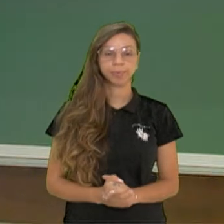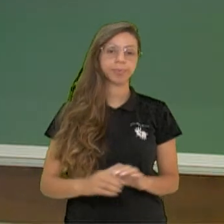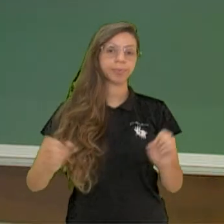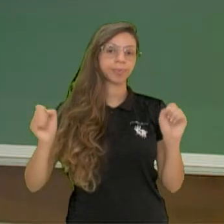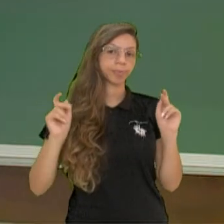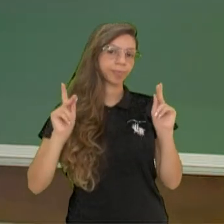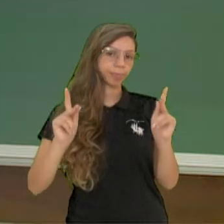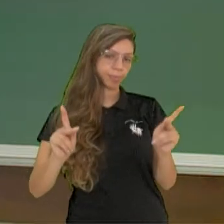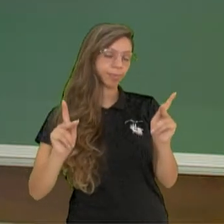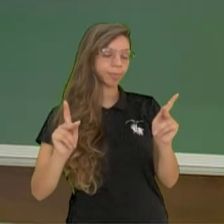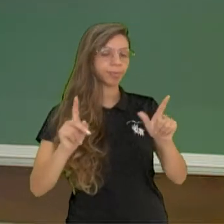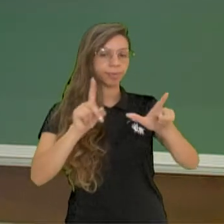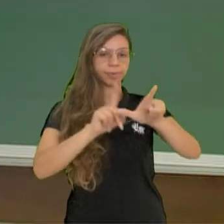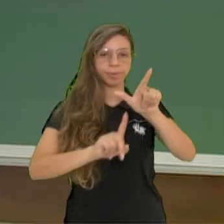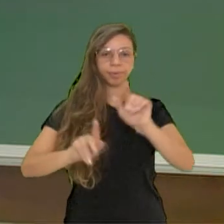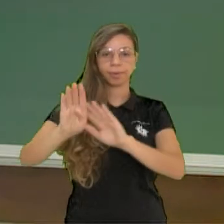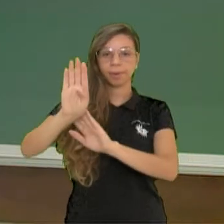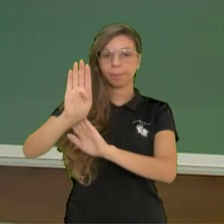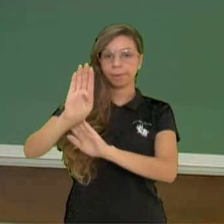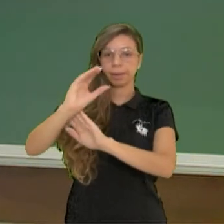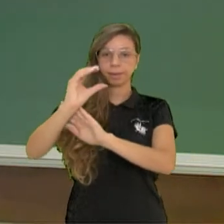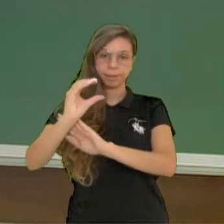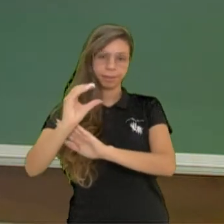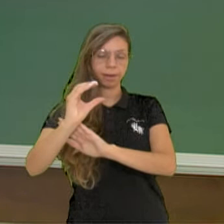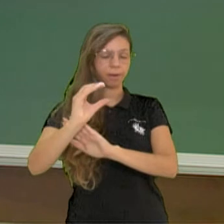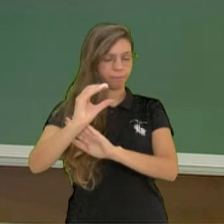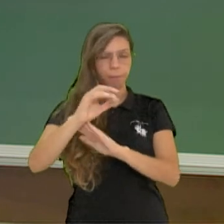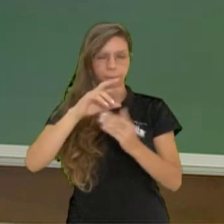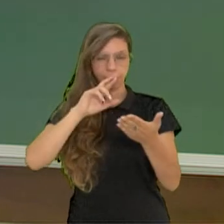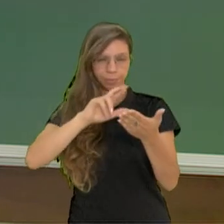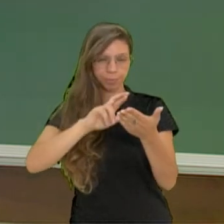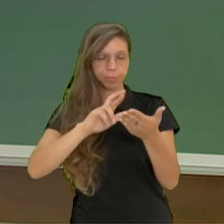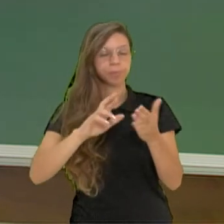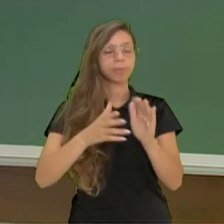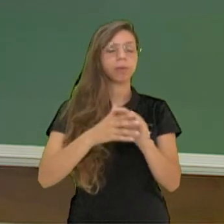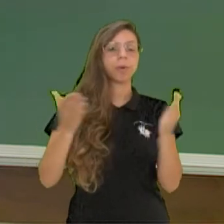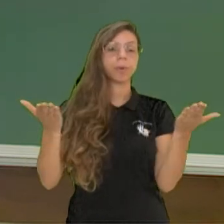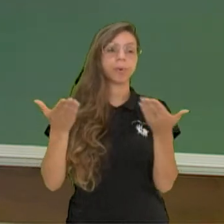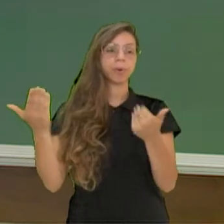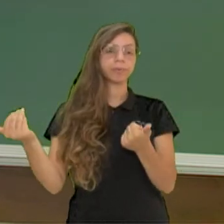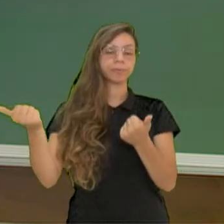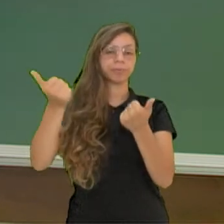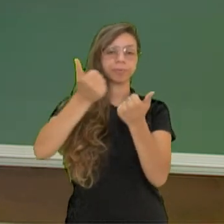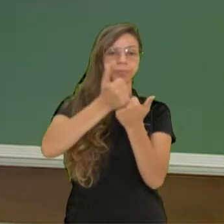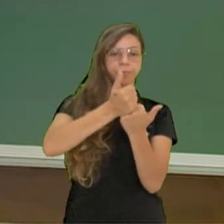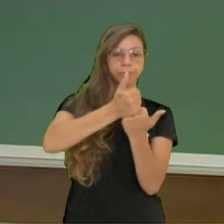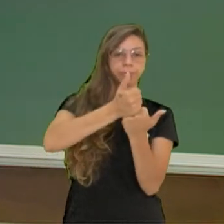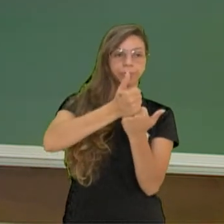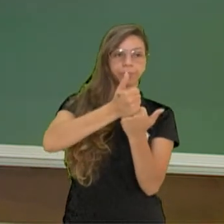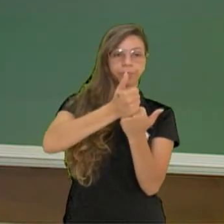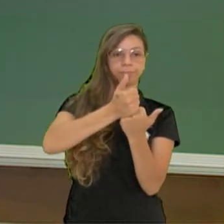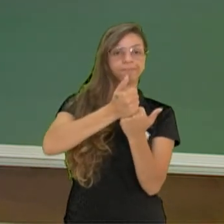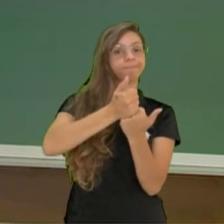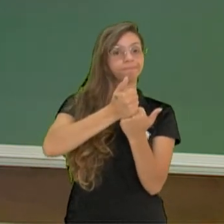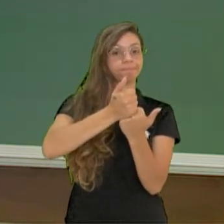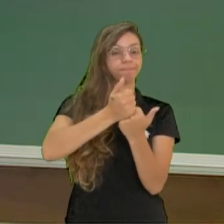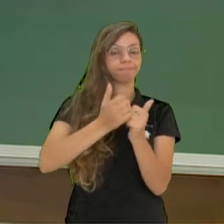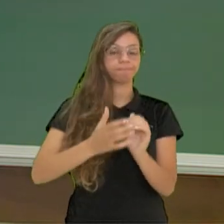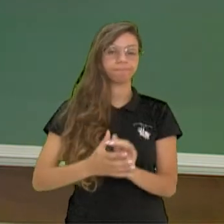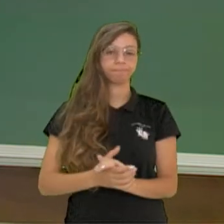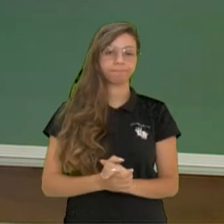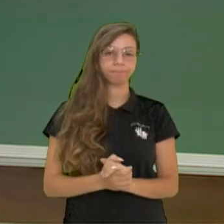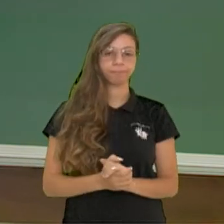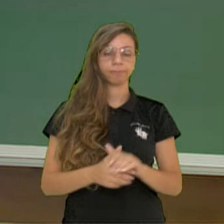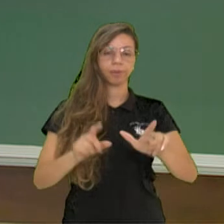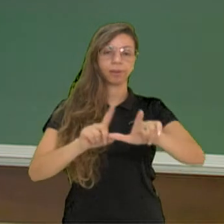Muito bem, item B e C agora, vamos resolver? Substituição, hein? Olha só, o